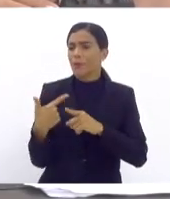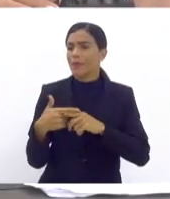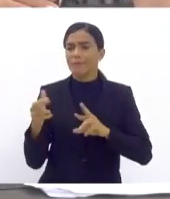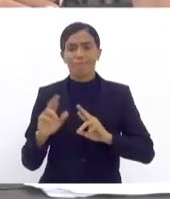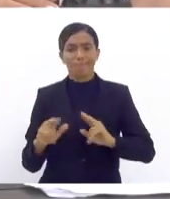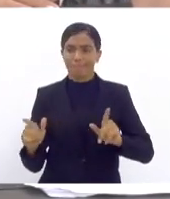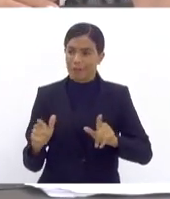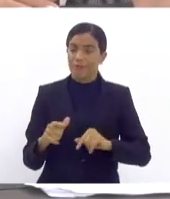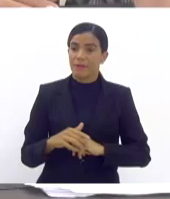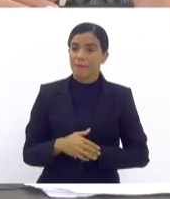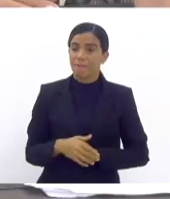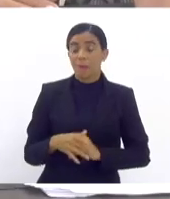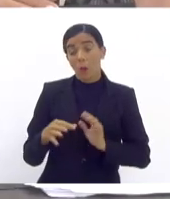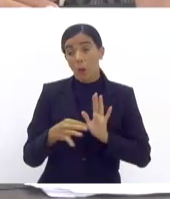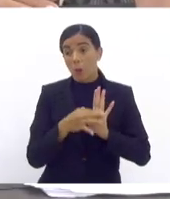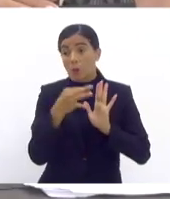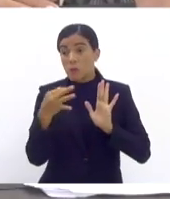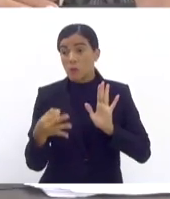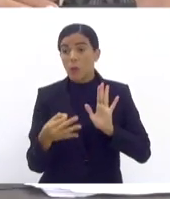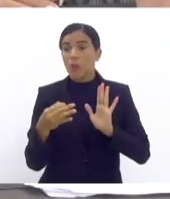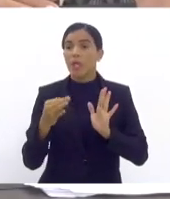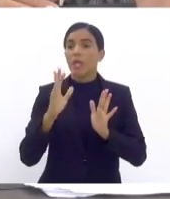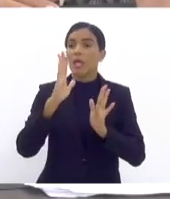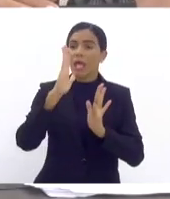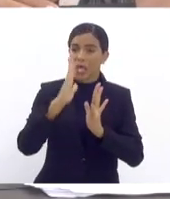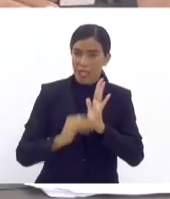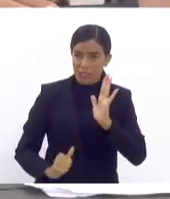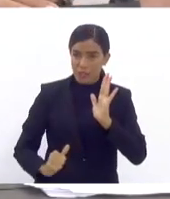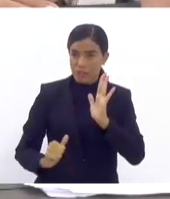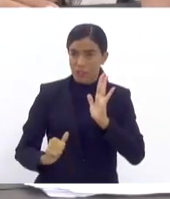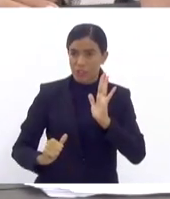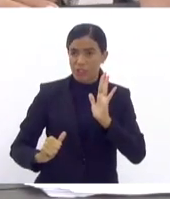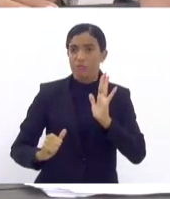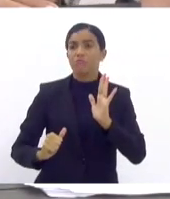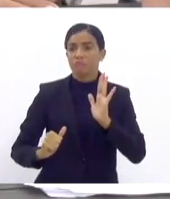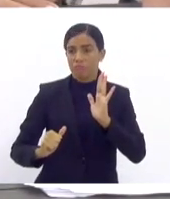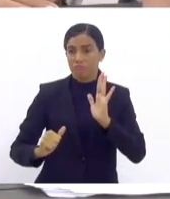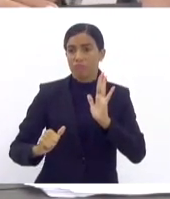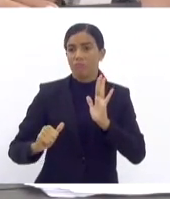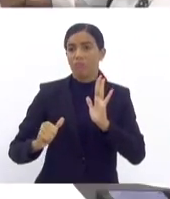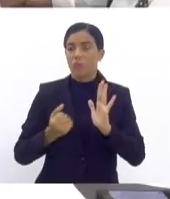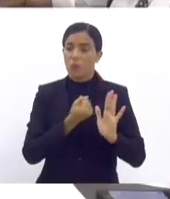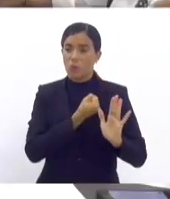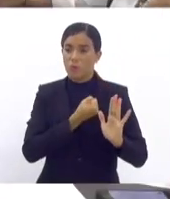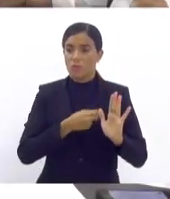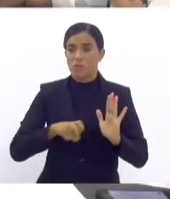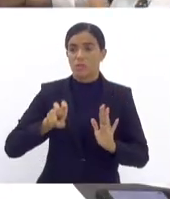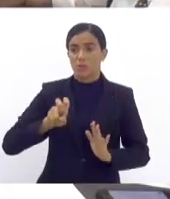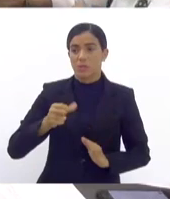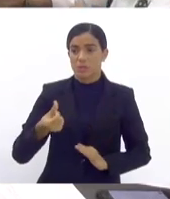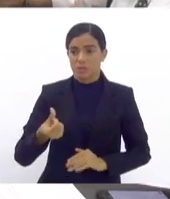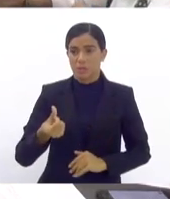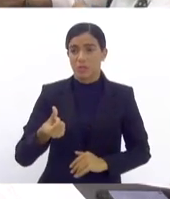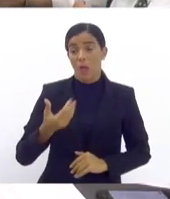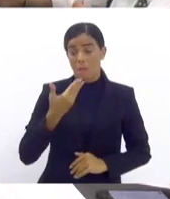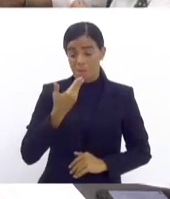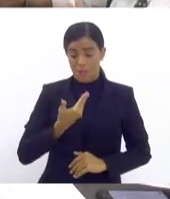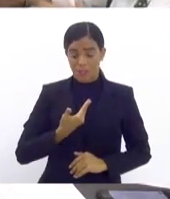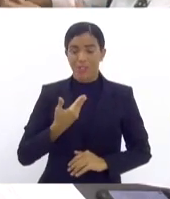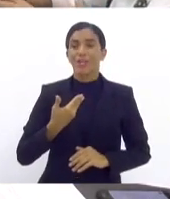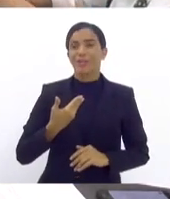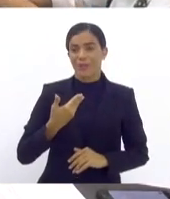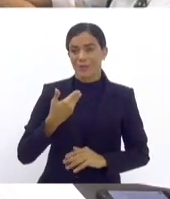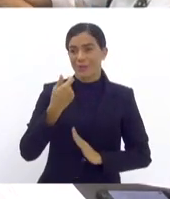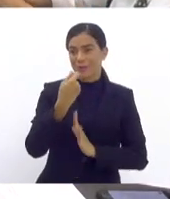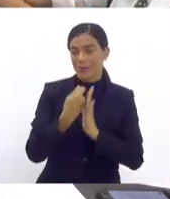eu sugeriria, então, a retirada... Retirada de pauta. Do 56. A pedido do autor com a chancela